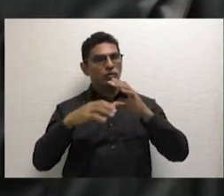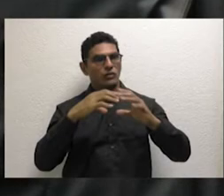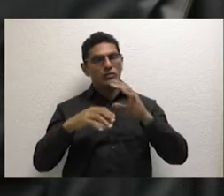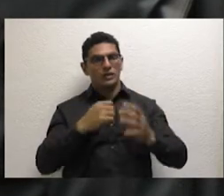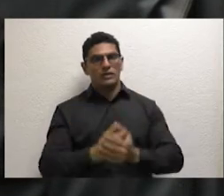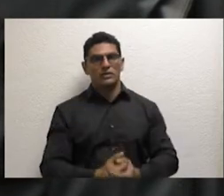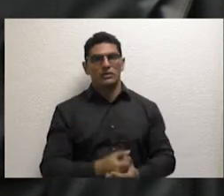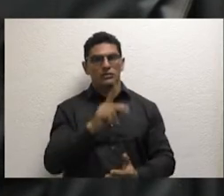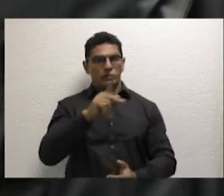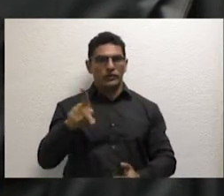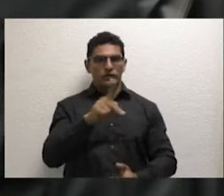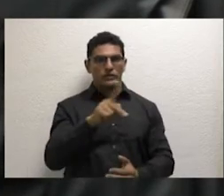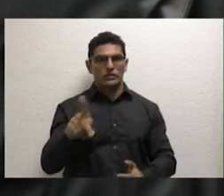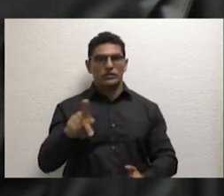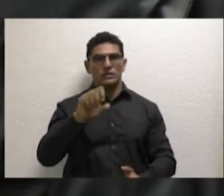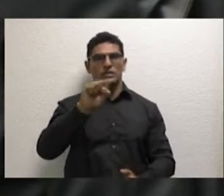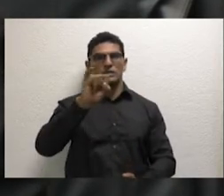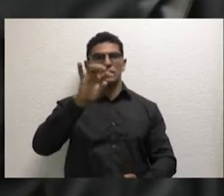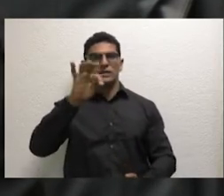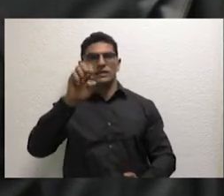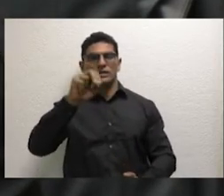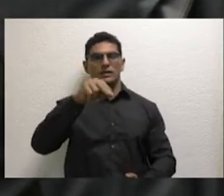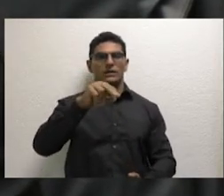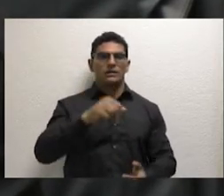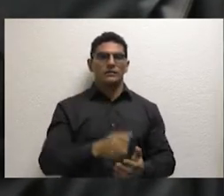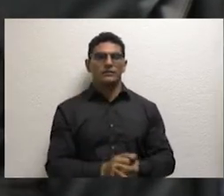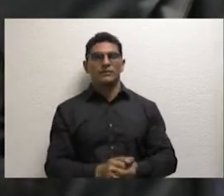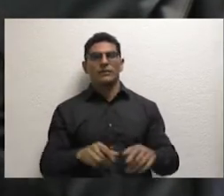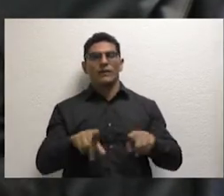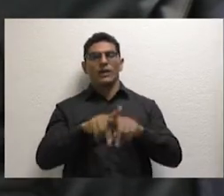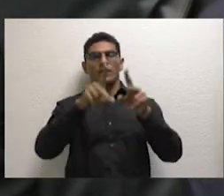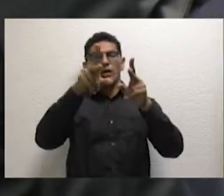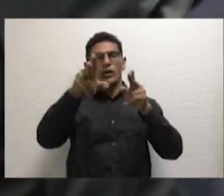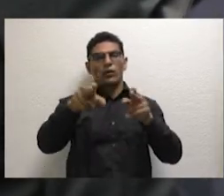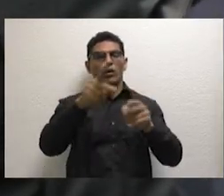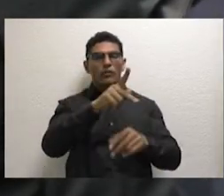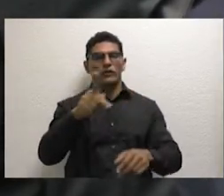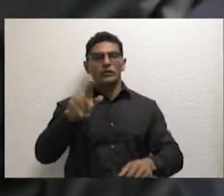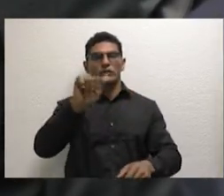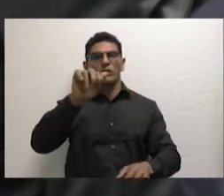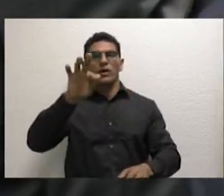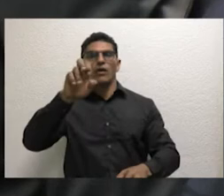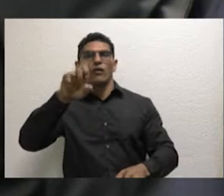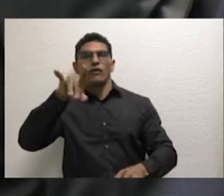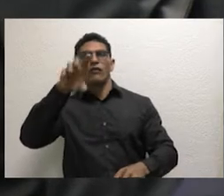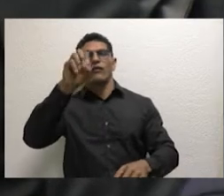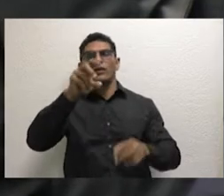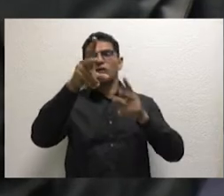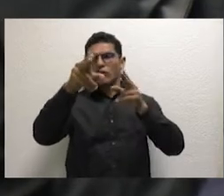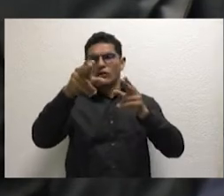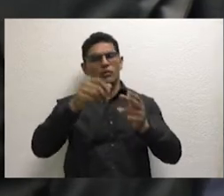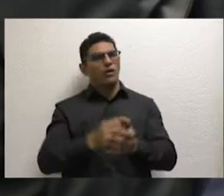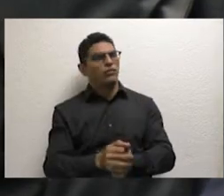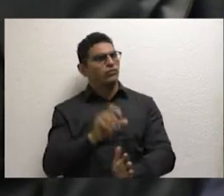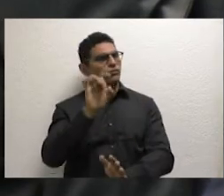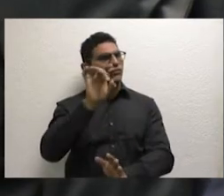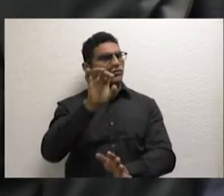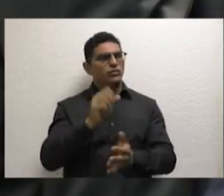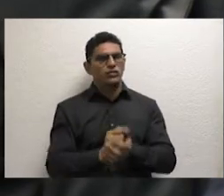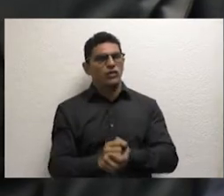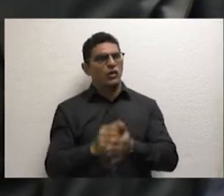em educação da mesma forma professor Alfredo pedimos apenas que a gente possa